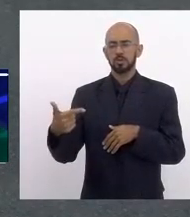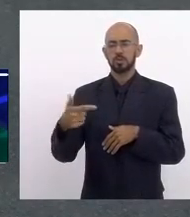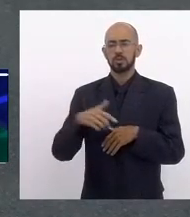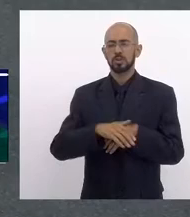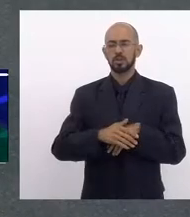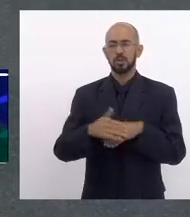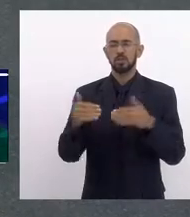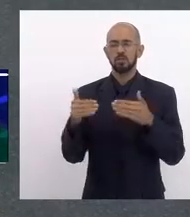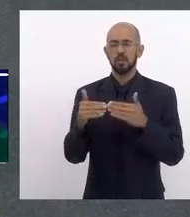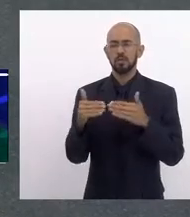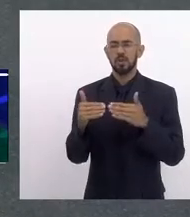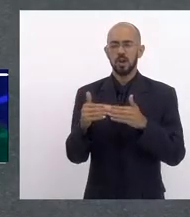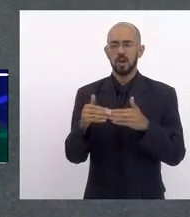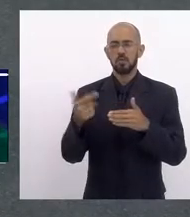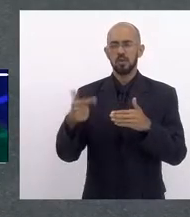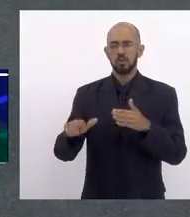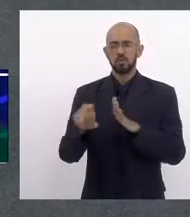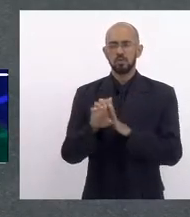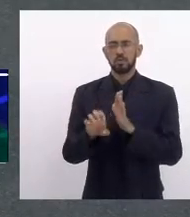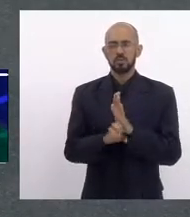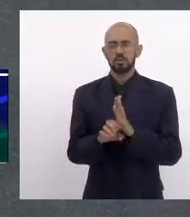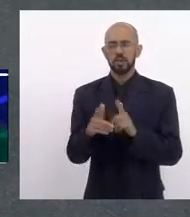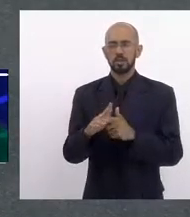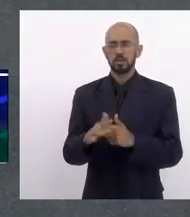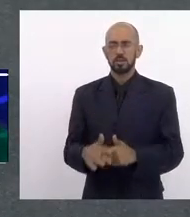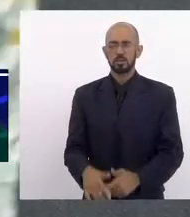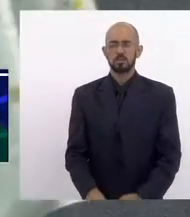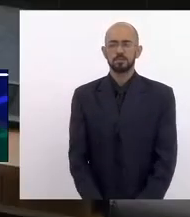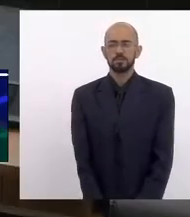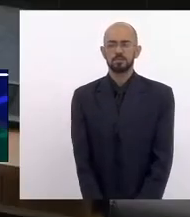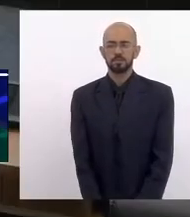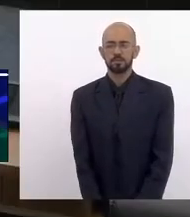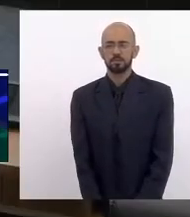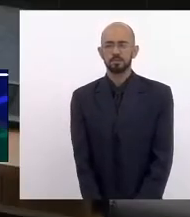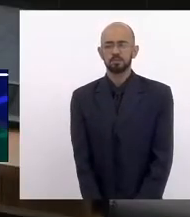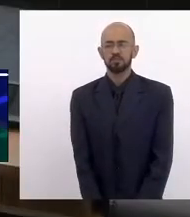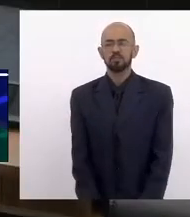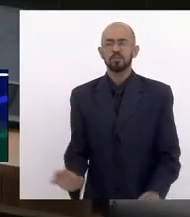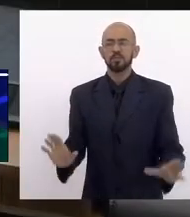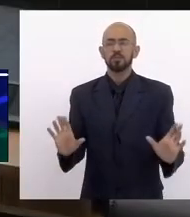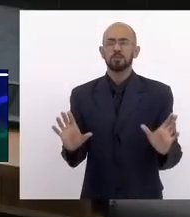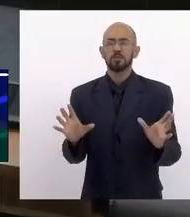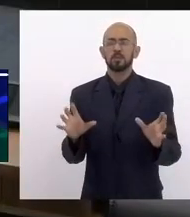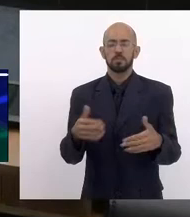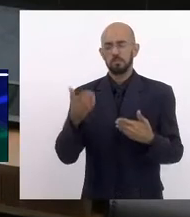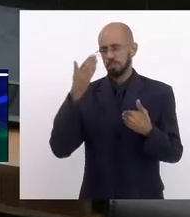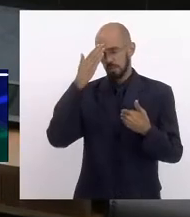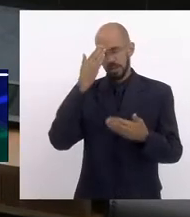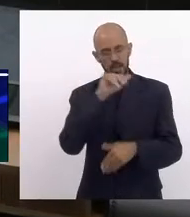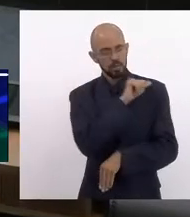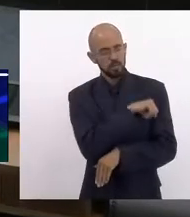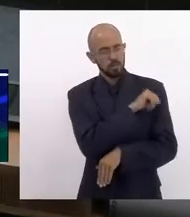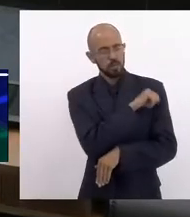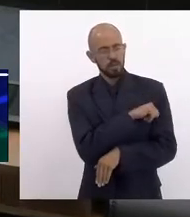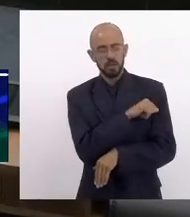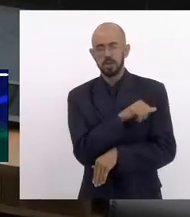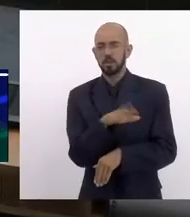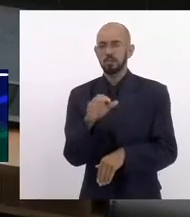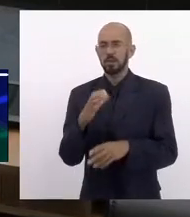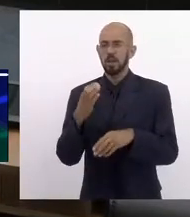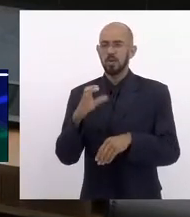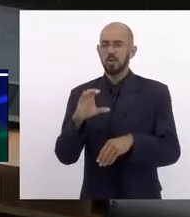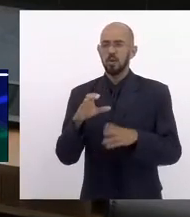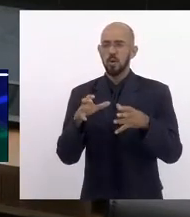e favorável às outras emendas. Pela comissão, obrigada, deputada enfermeira Rejane. Pela Comissão de